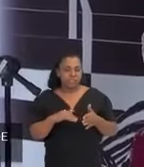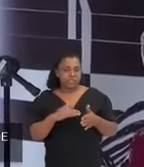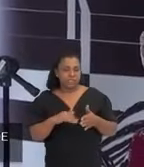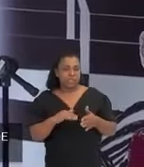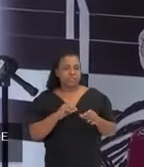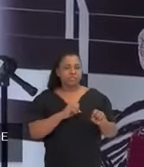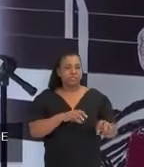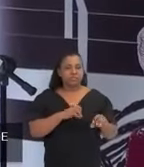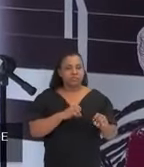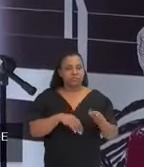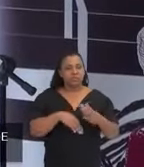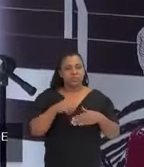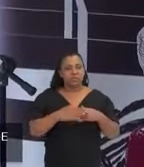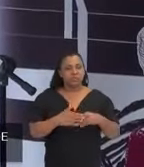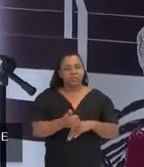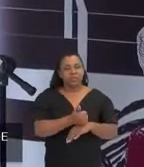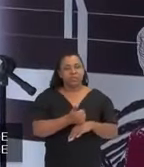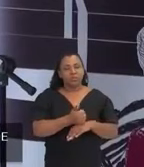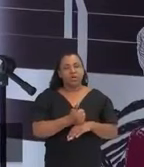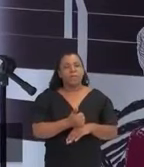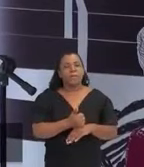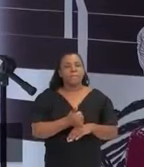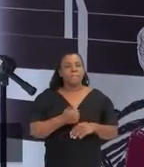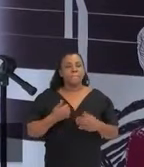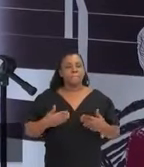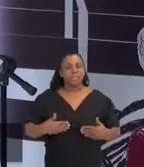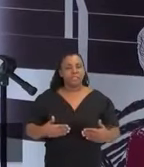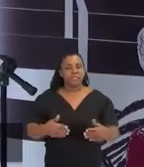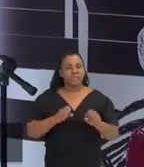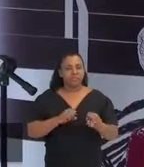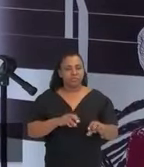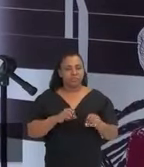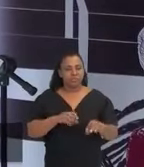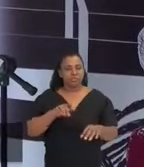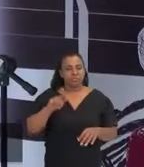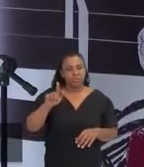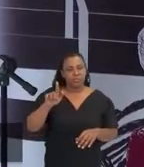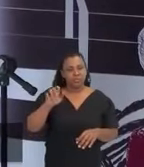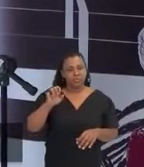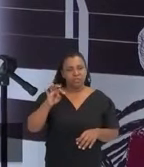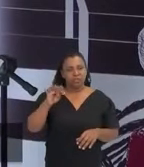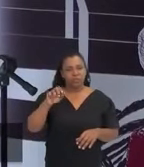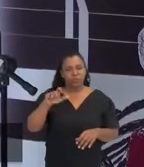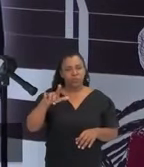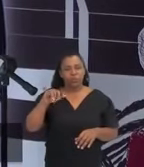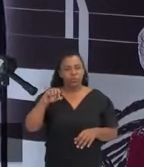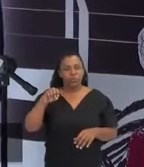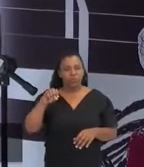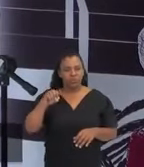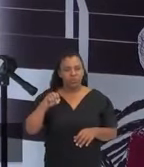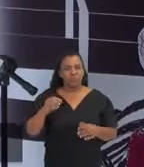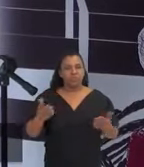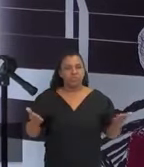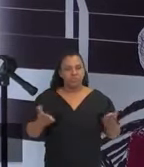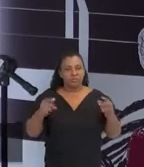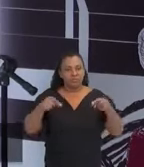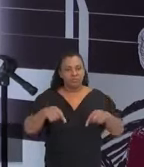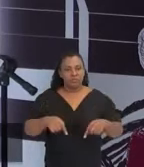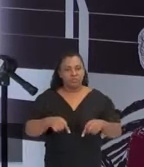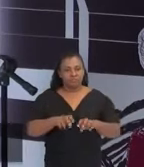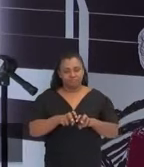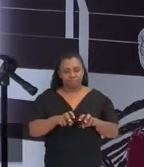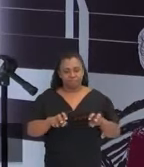do Ministério da Educação, Getúlio Marques Ferreira. Senhoras e senhores, neste momento, encerramos a